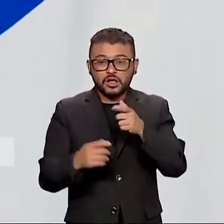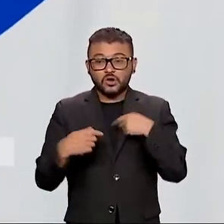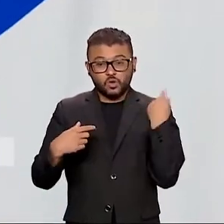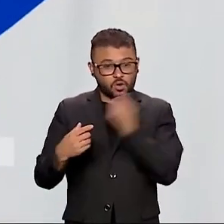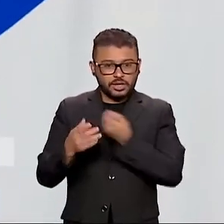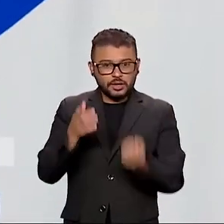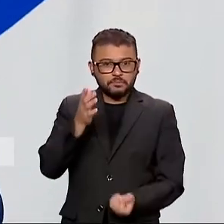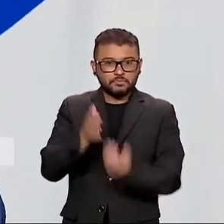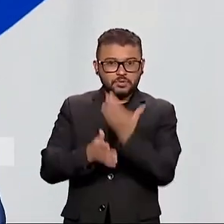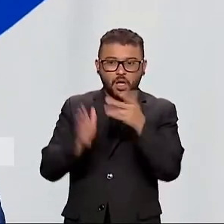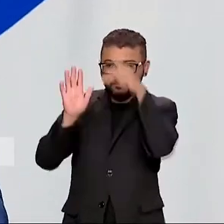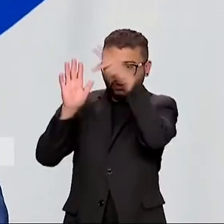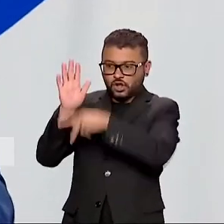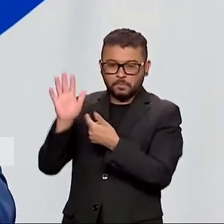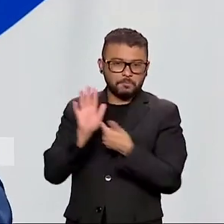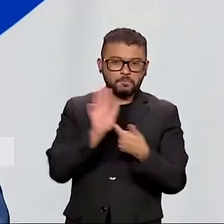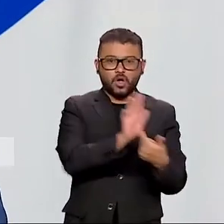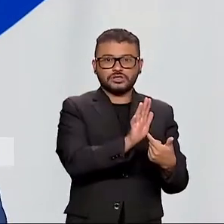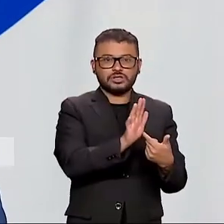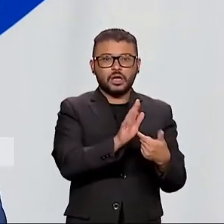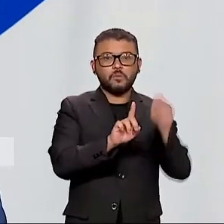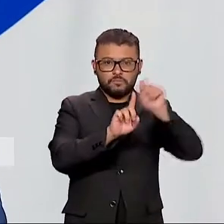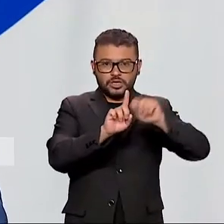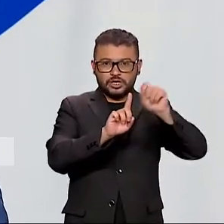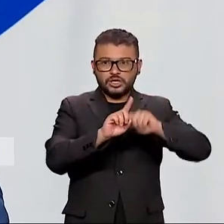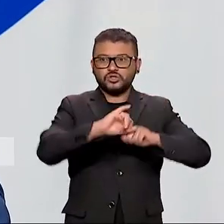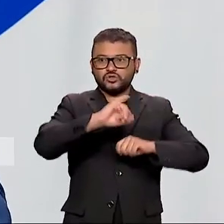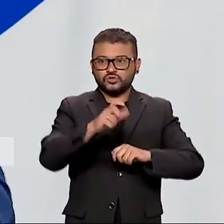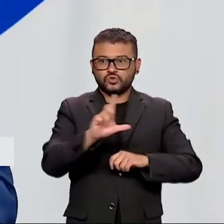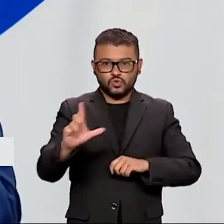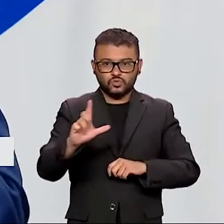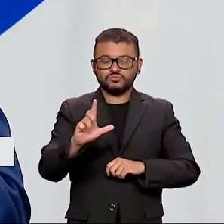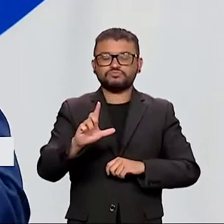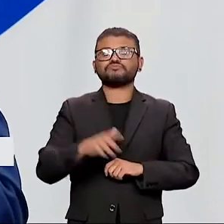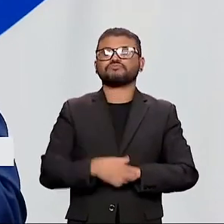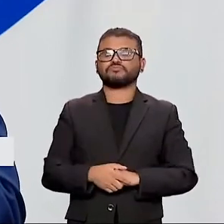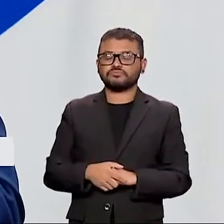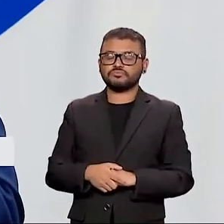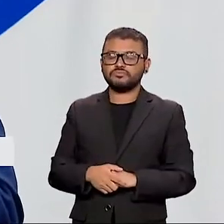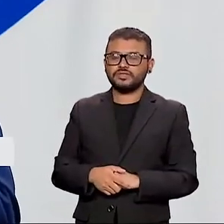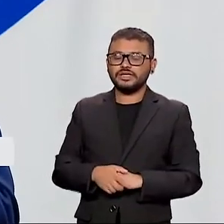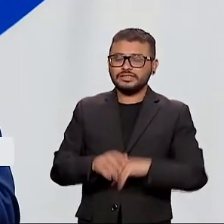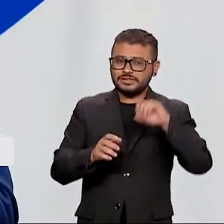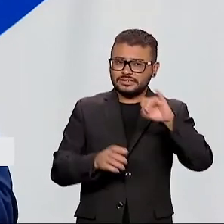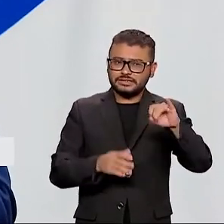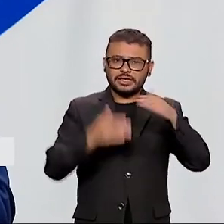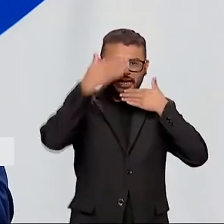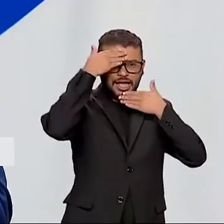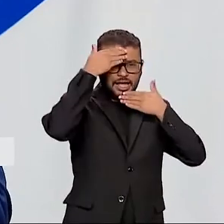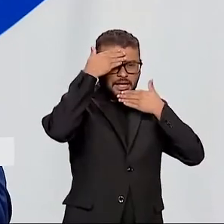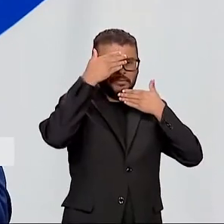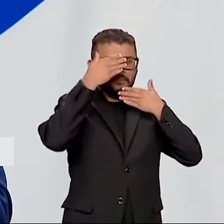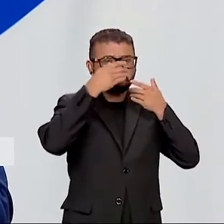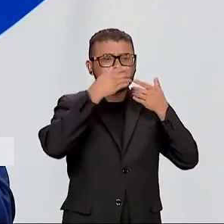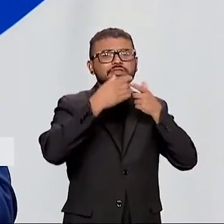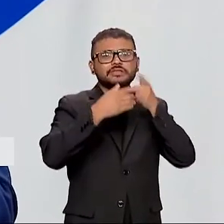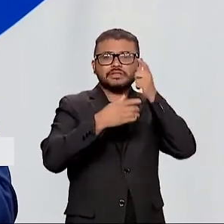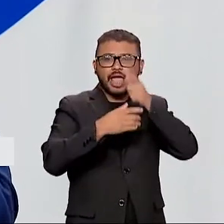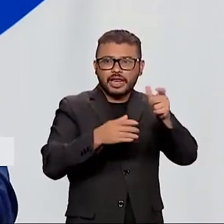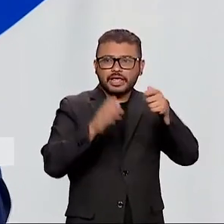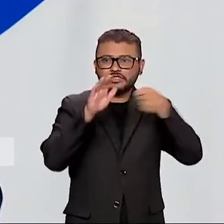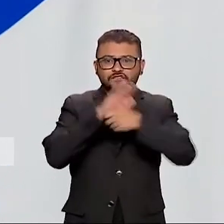grande projeto, sabe, ainda esse mês de julho. Então, se a Arábia Saudita tiver interesse de investir no